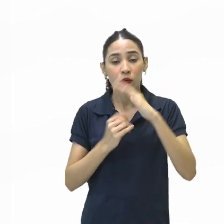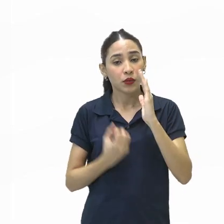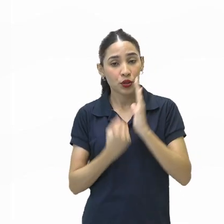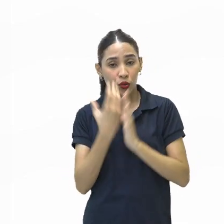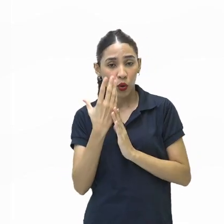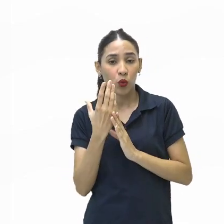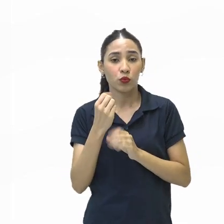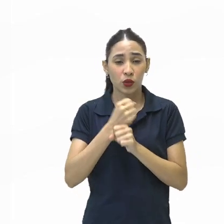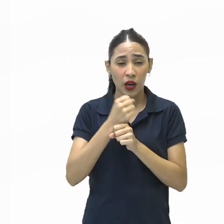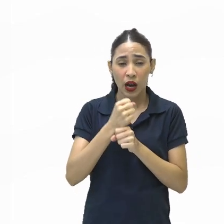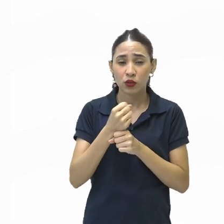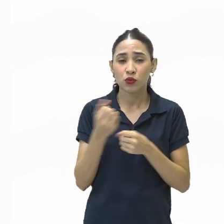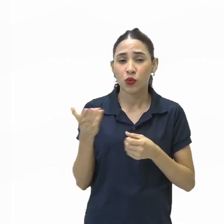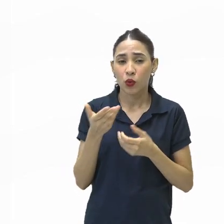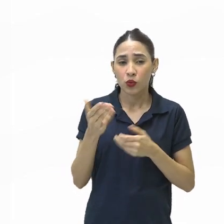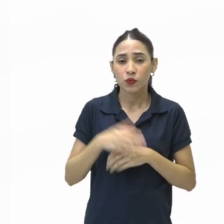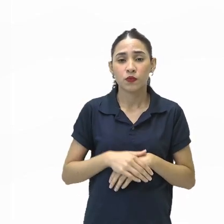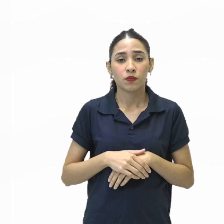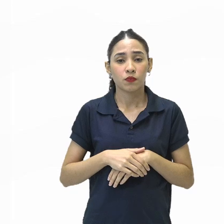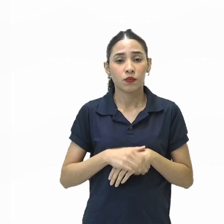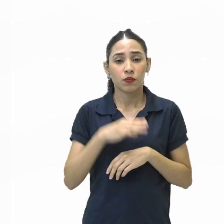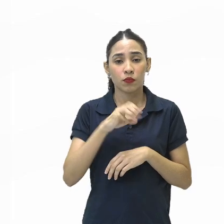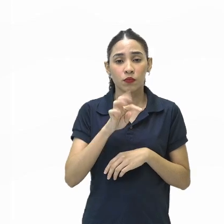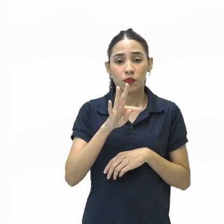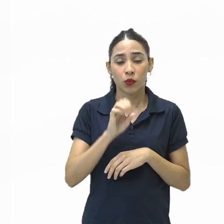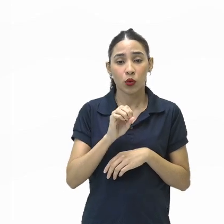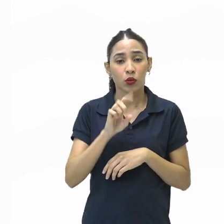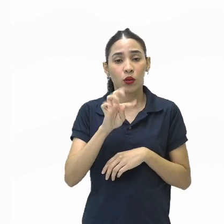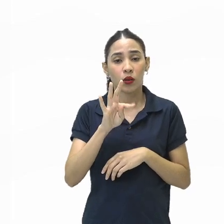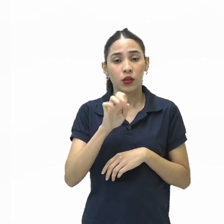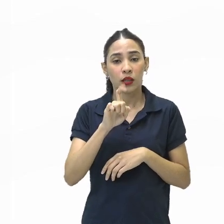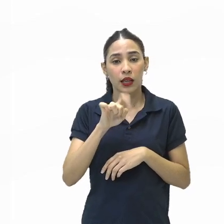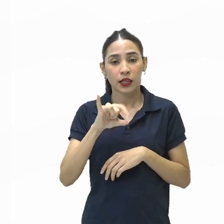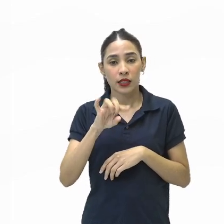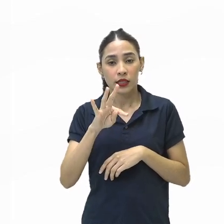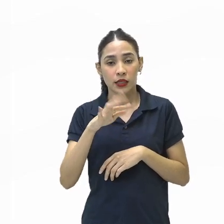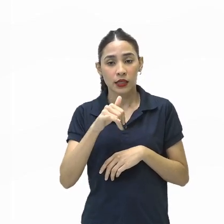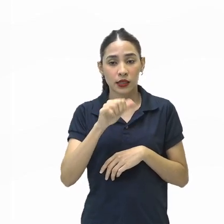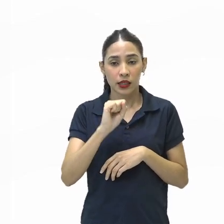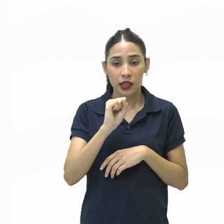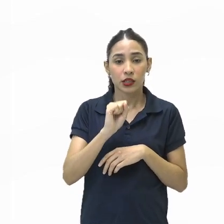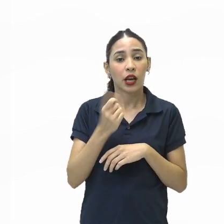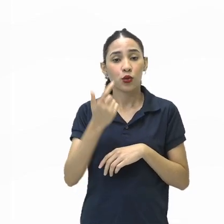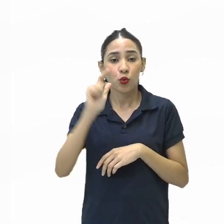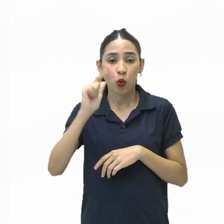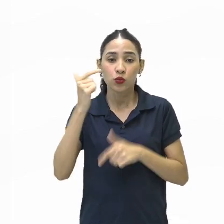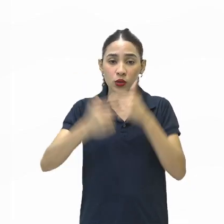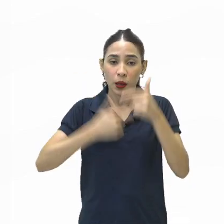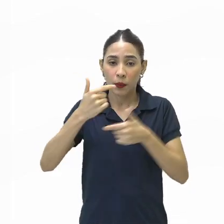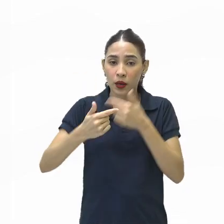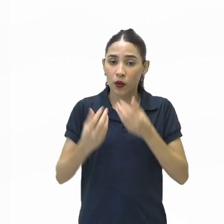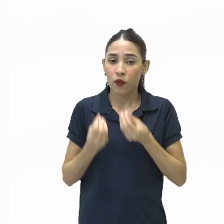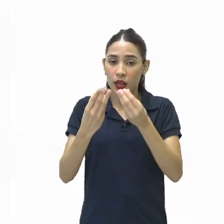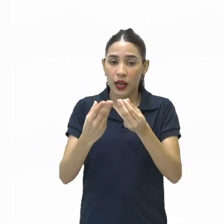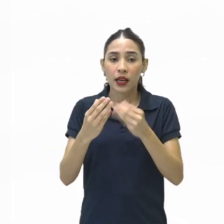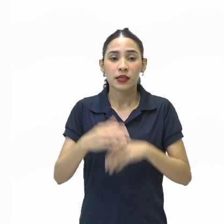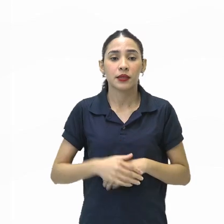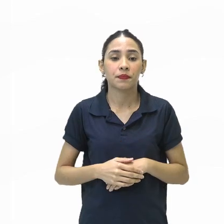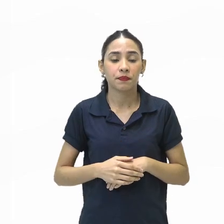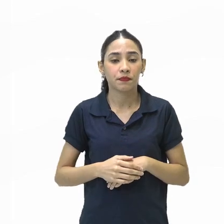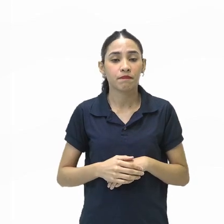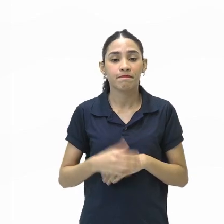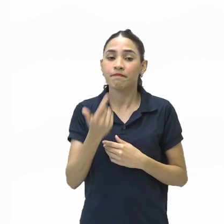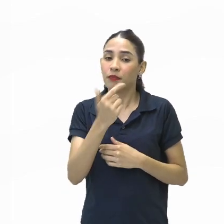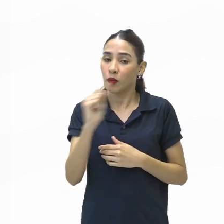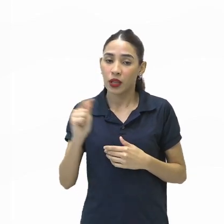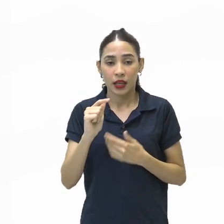nos últimos anos, né? Os mototaxistas e outros trabalhadores que oferecem serviços de transportes sem